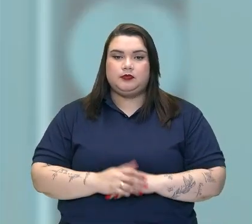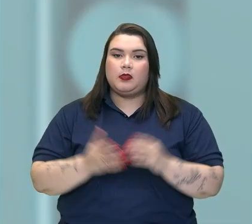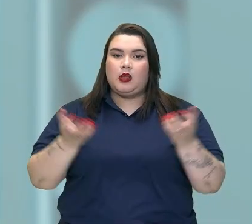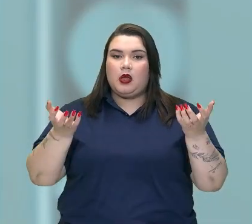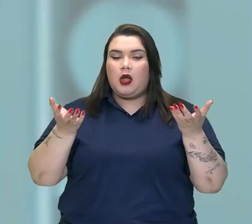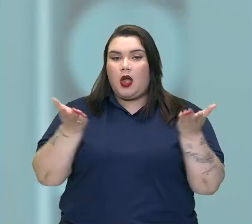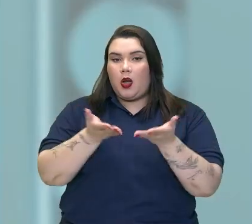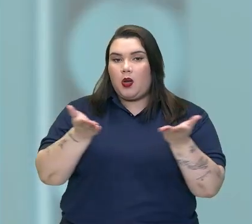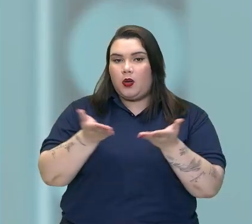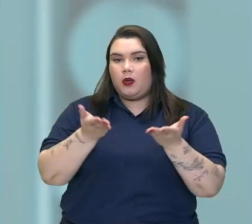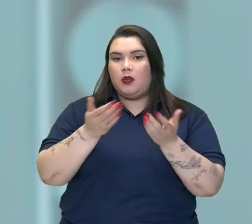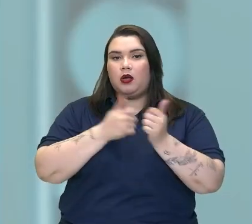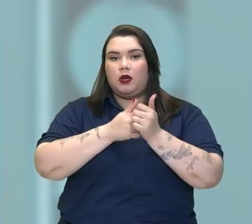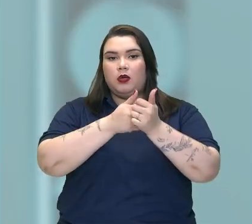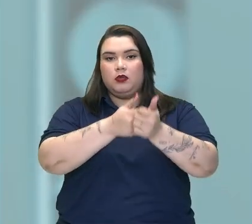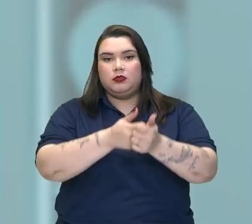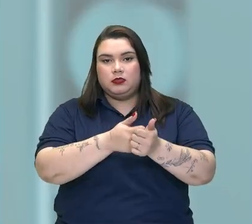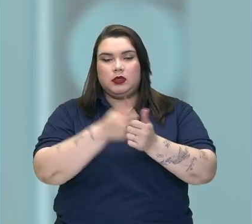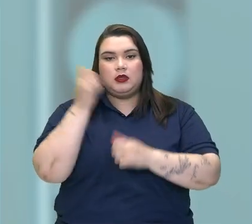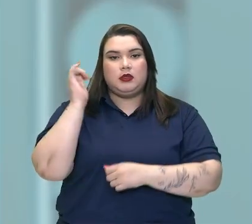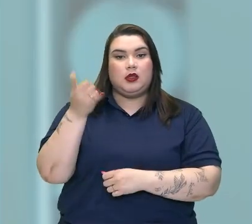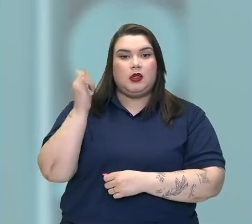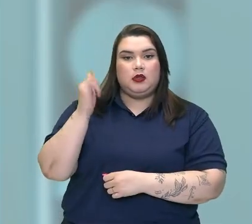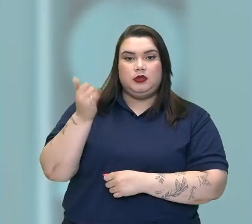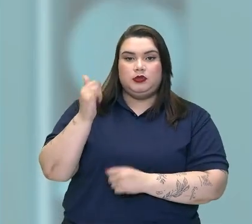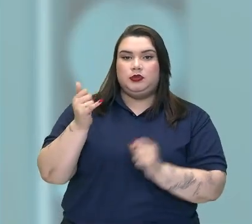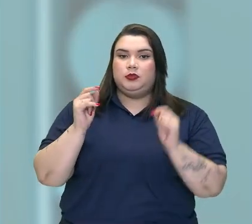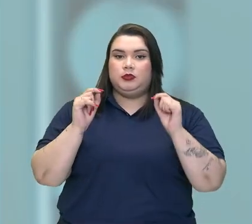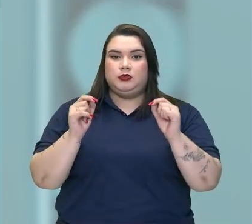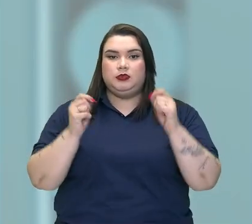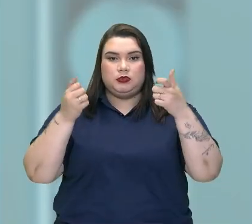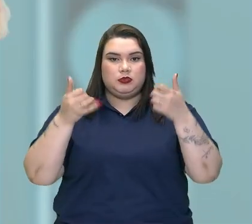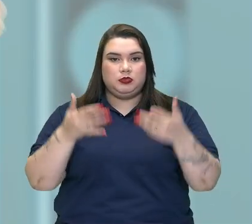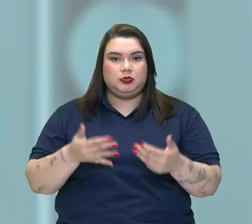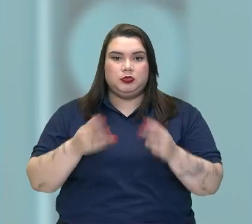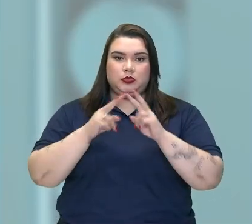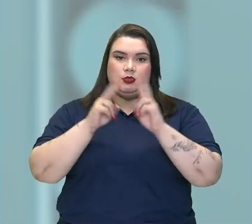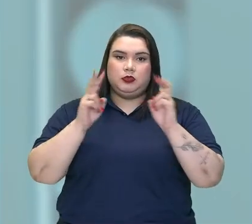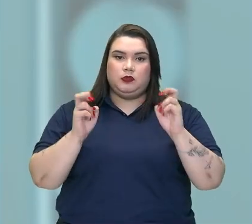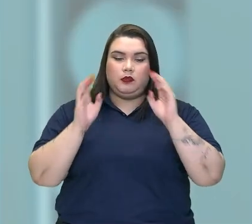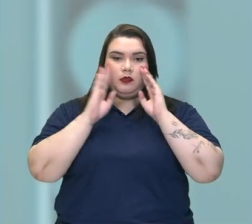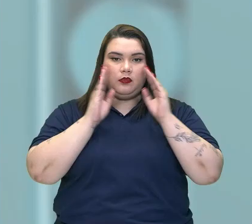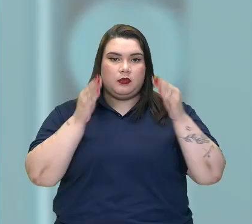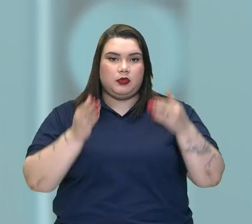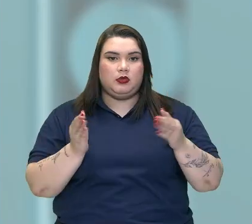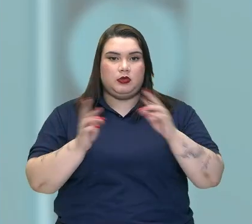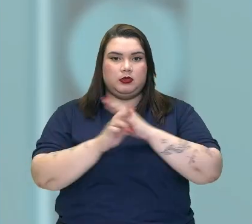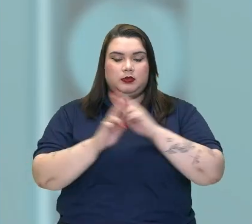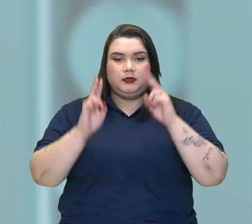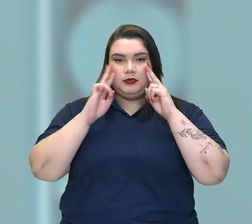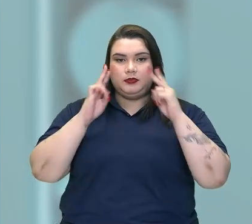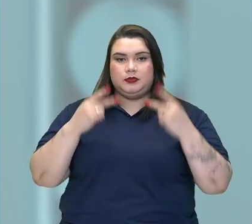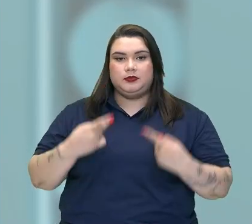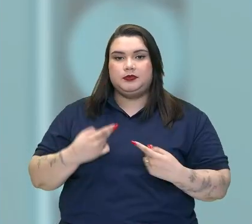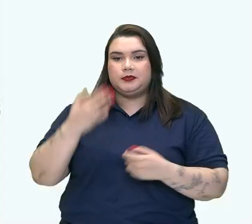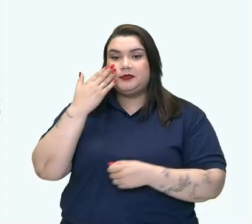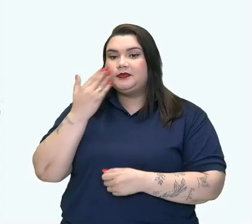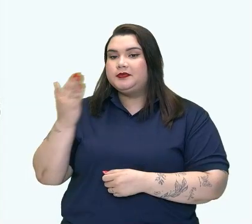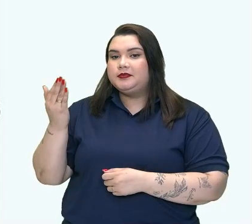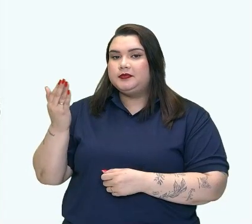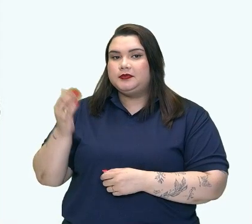vocês acompanhem comigo uma narrativa que fala justamente sobre essa questão do foco das relações humanas. Vejam